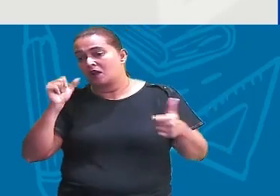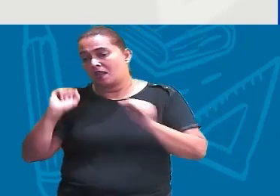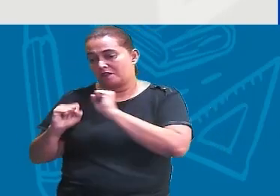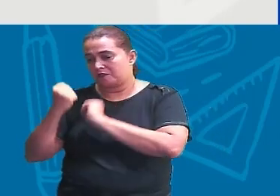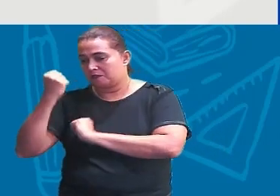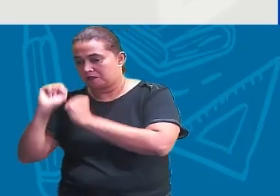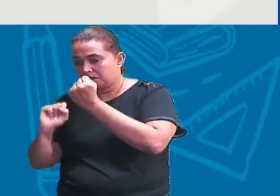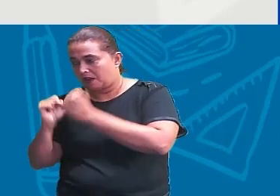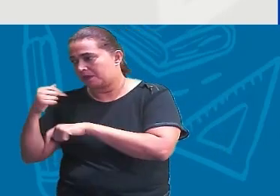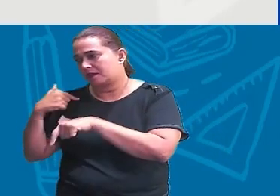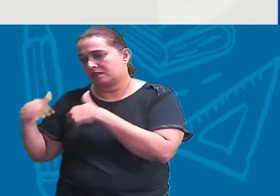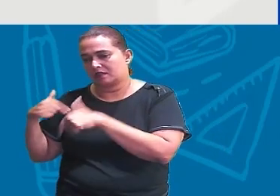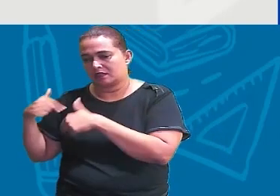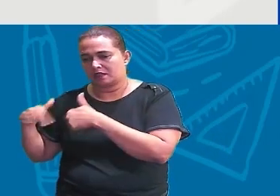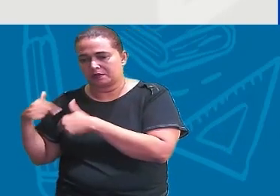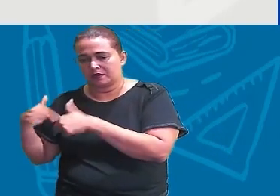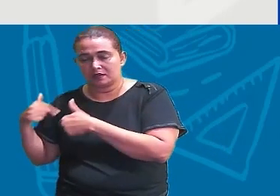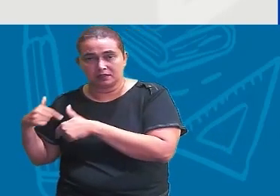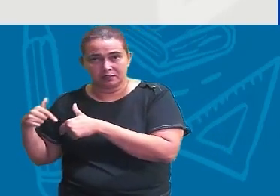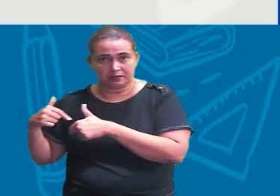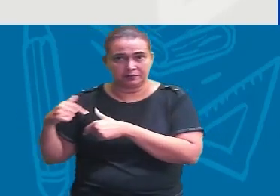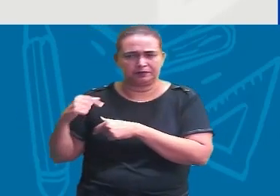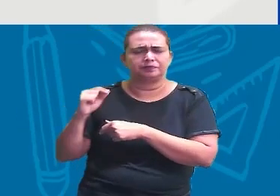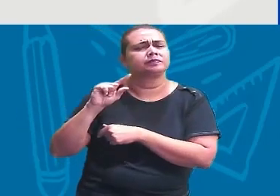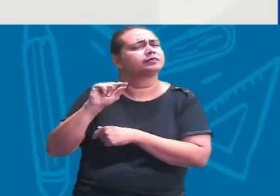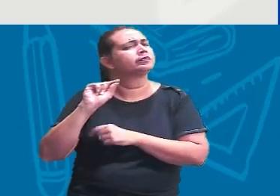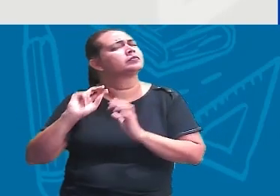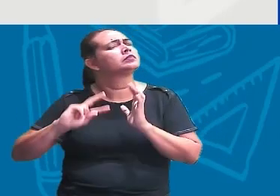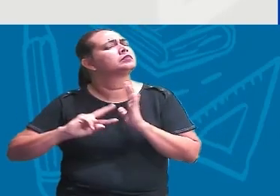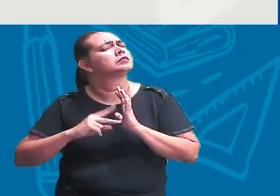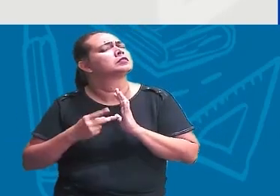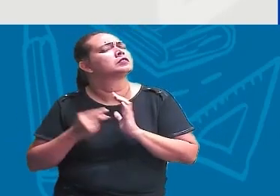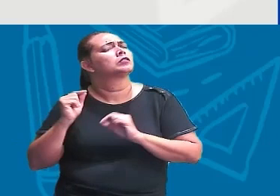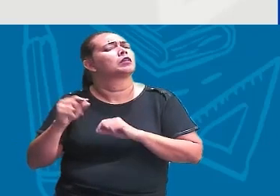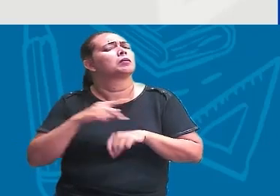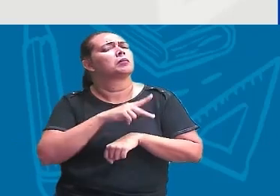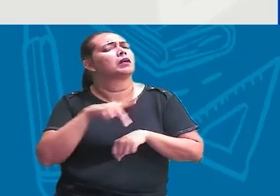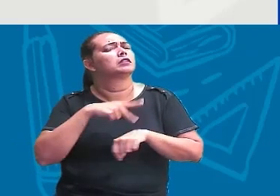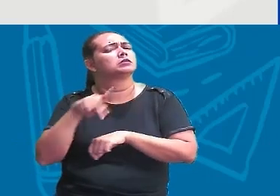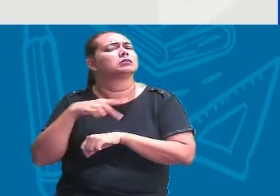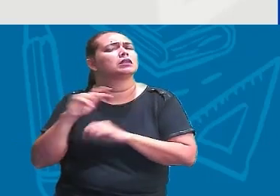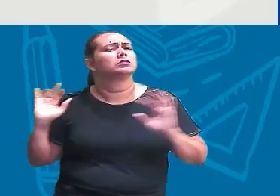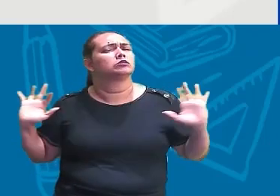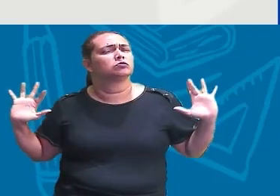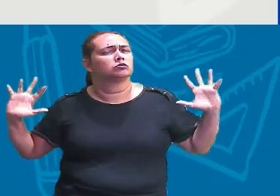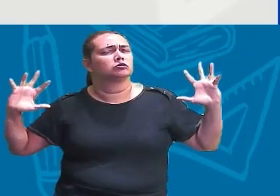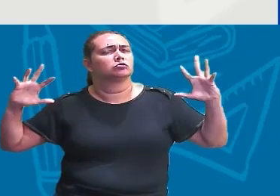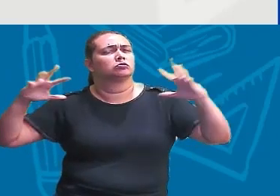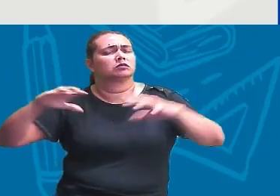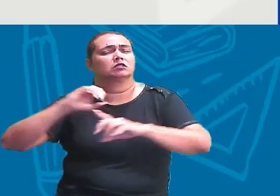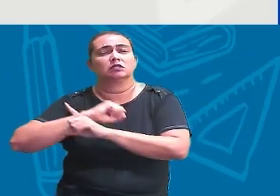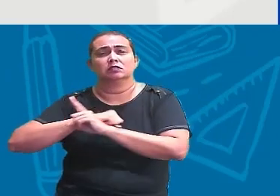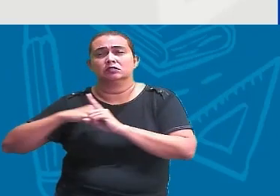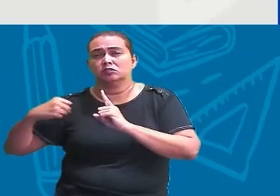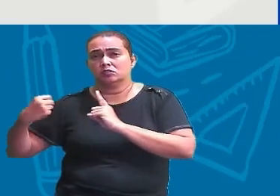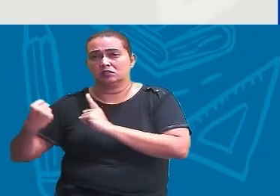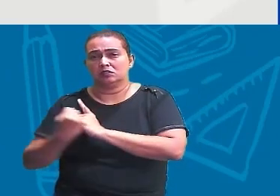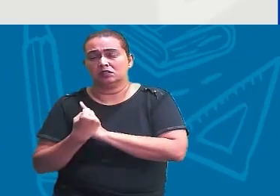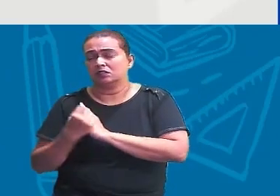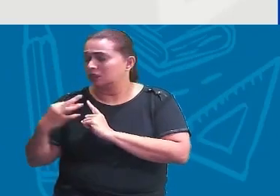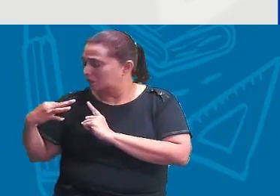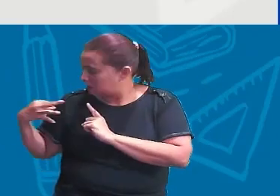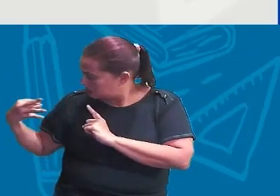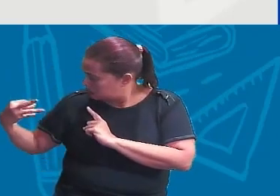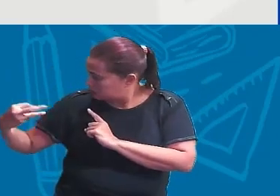Total. O que isso quer dizer? Quer dizer que nesses países envolvidos na guerra, toda a sociedade estava, de